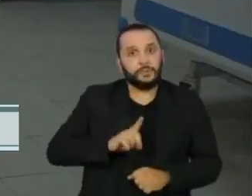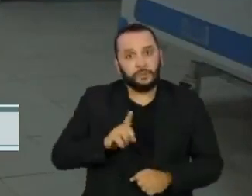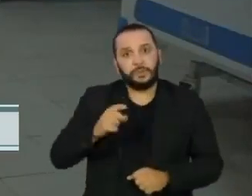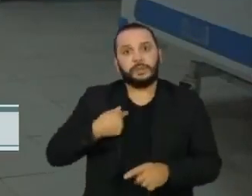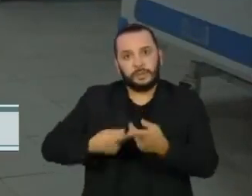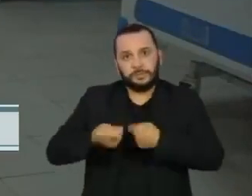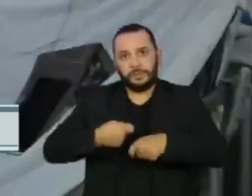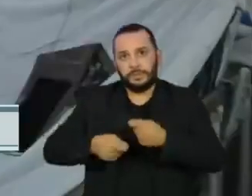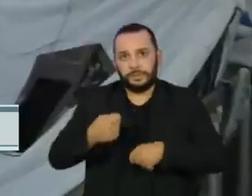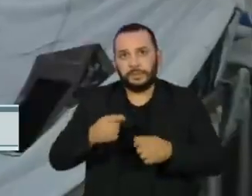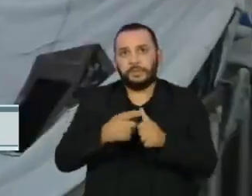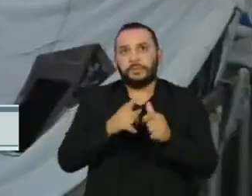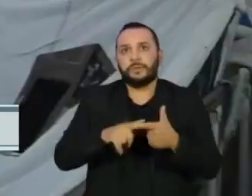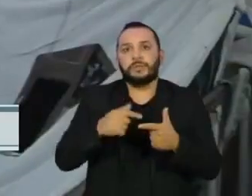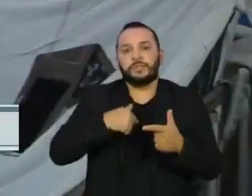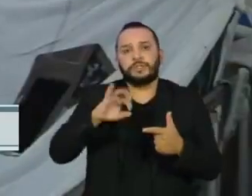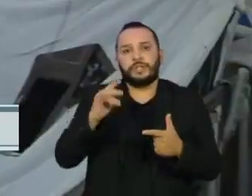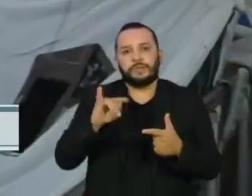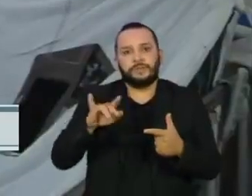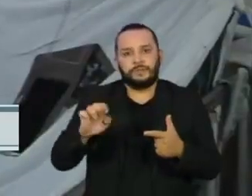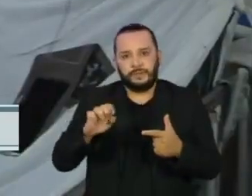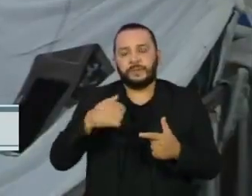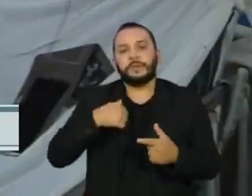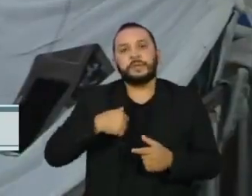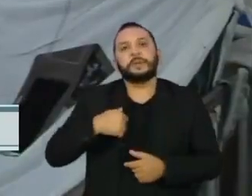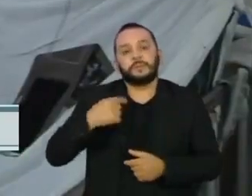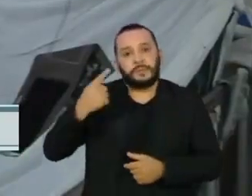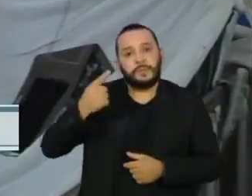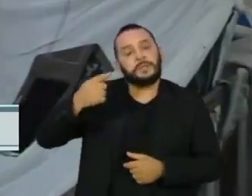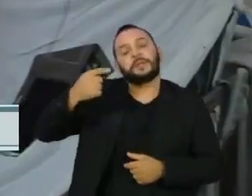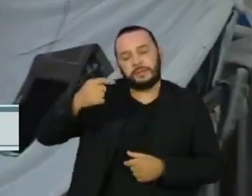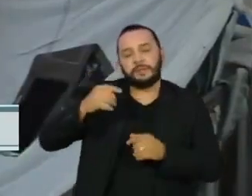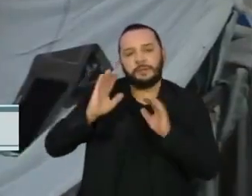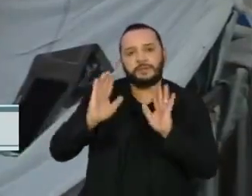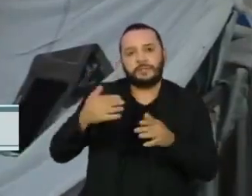Kijazi, e Saif Sharif Hamad, o primeiro vice-ministro do arquipélago de Zanzibar.